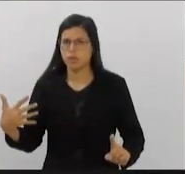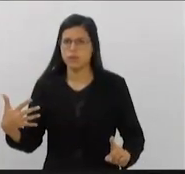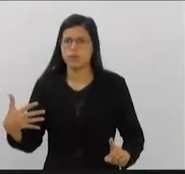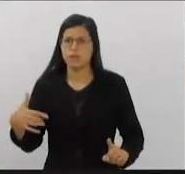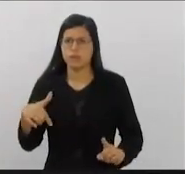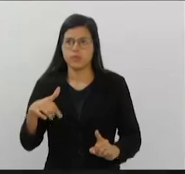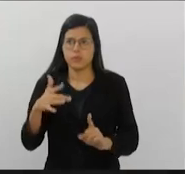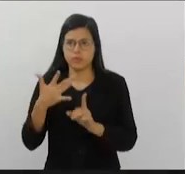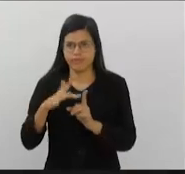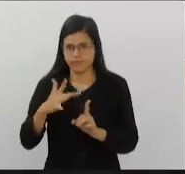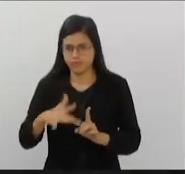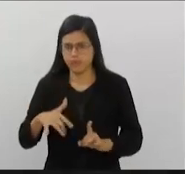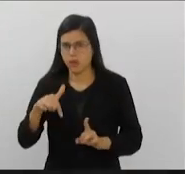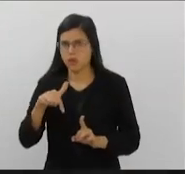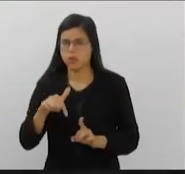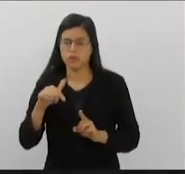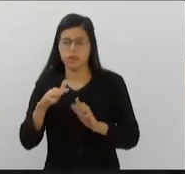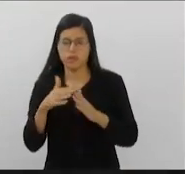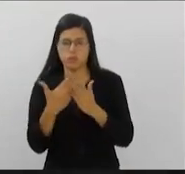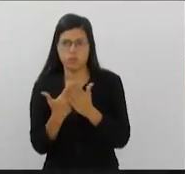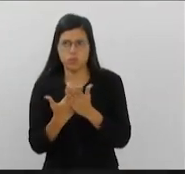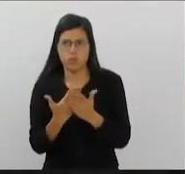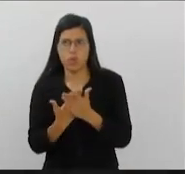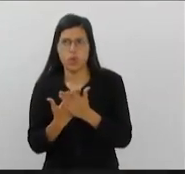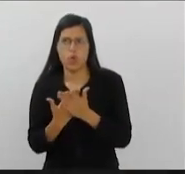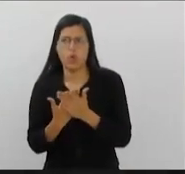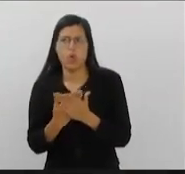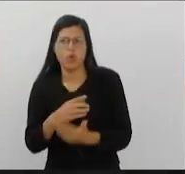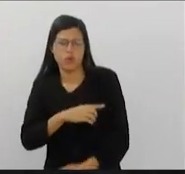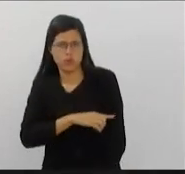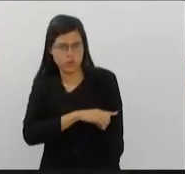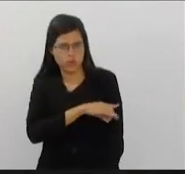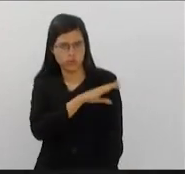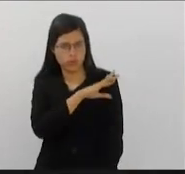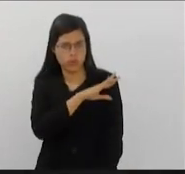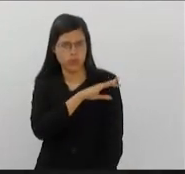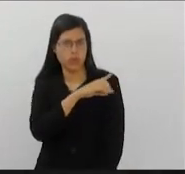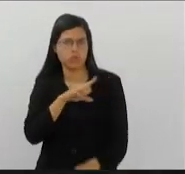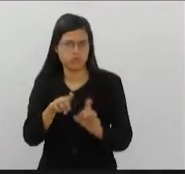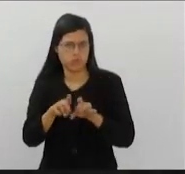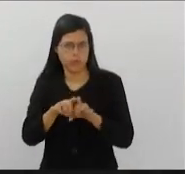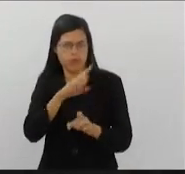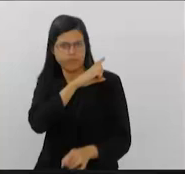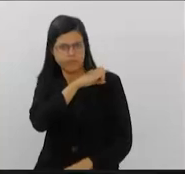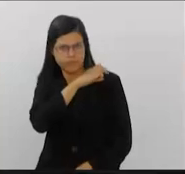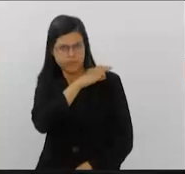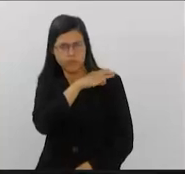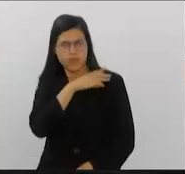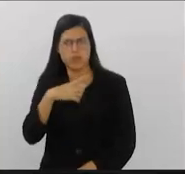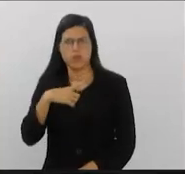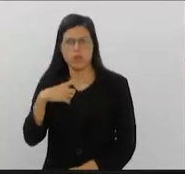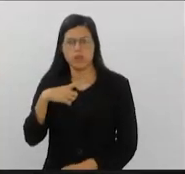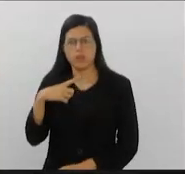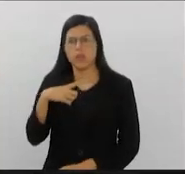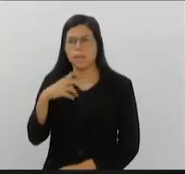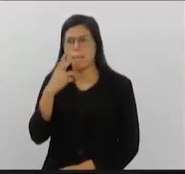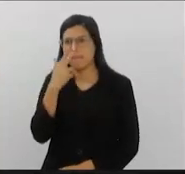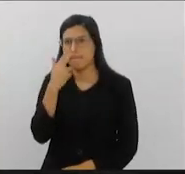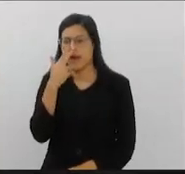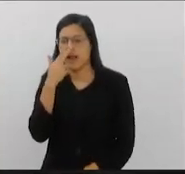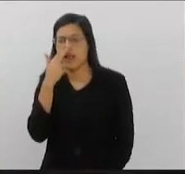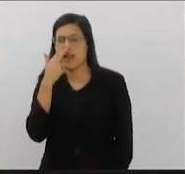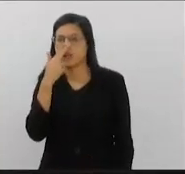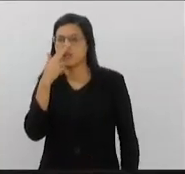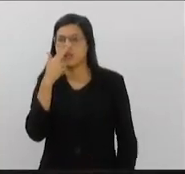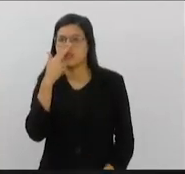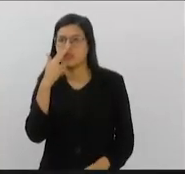educação básica de modo geral, primeiro, segundo segmento do ensino fundamental e ensino médio. Há uma resistência, inclusive, do tratamento